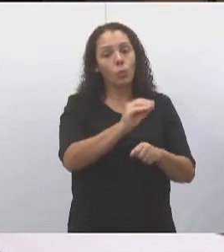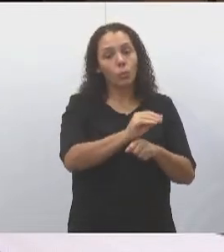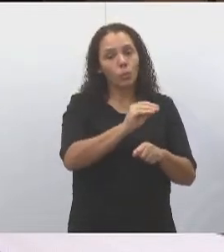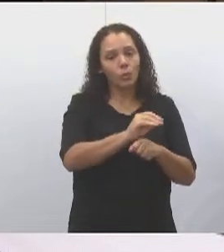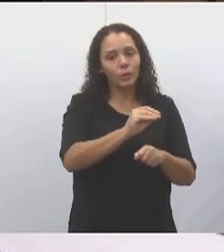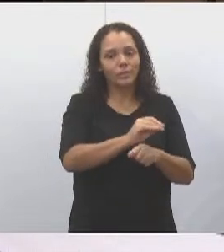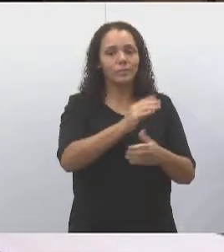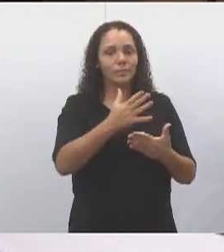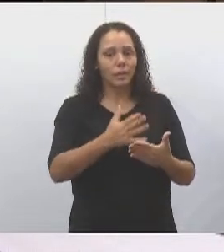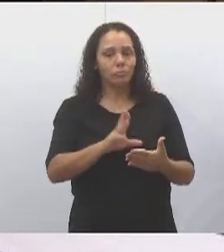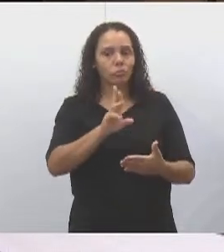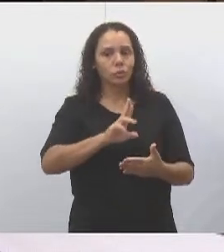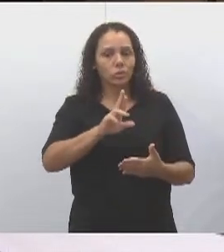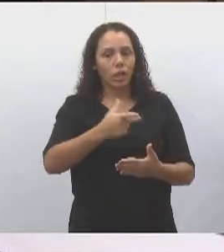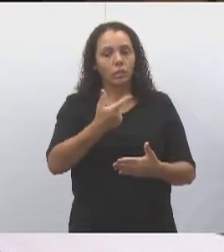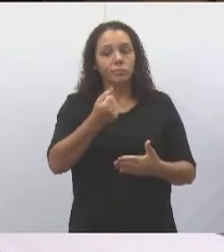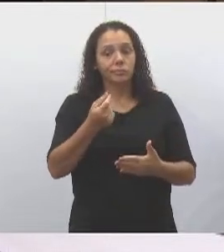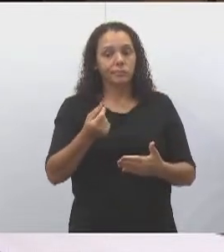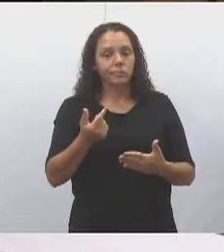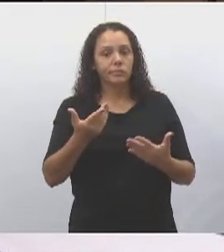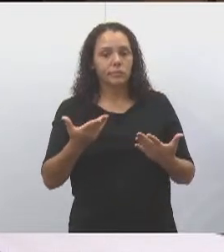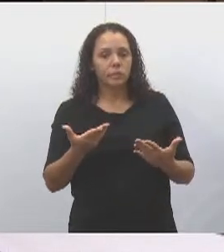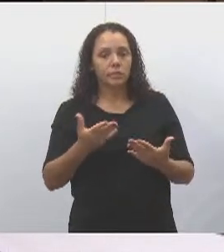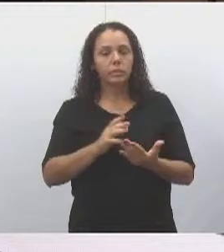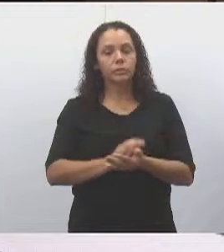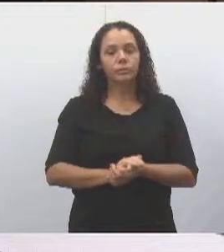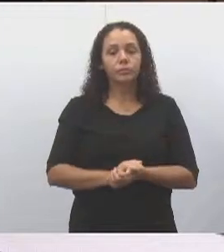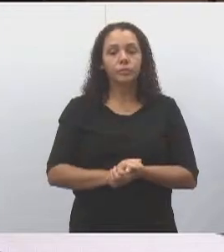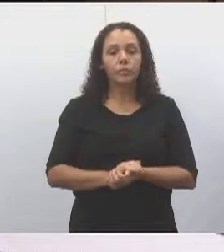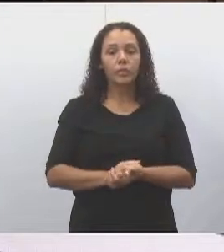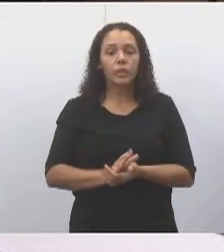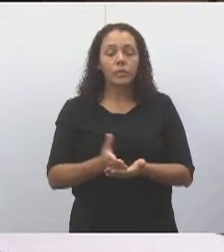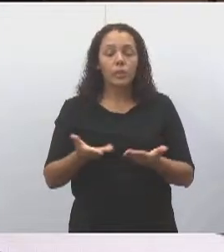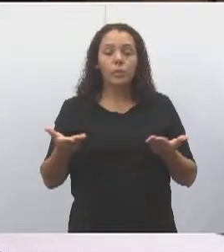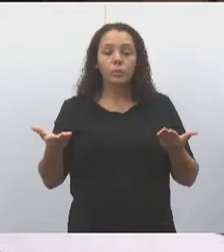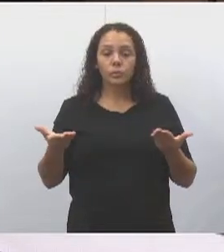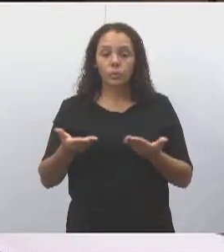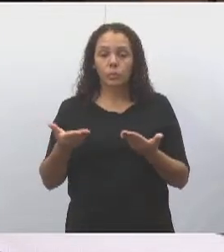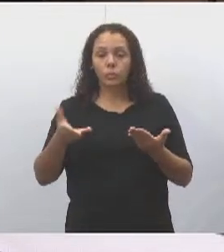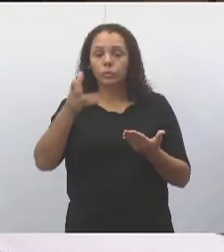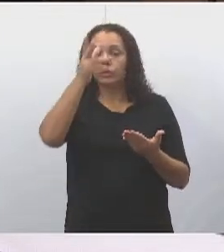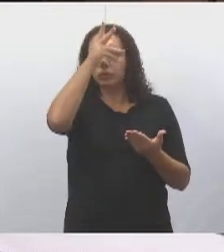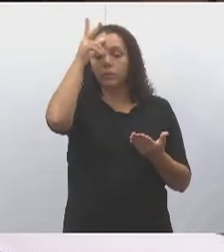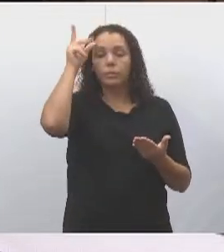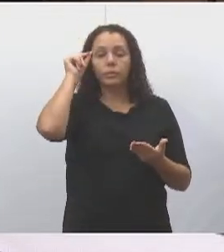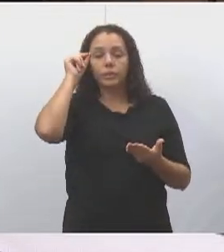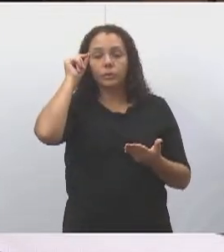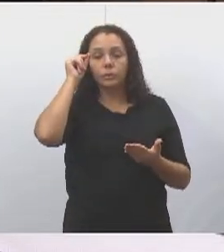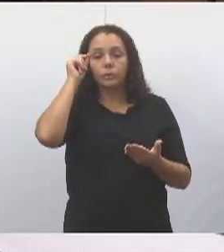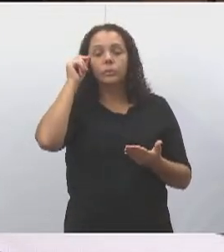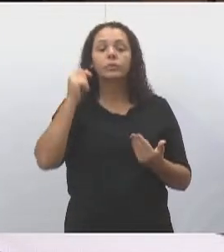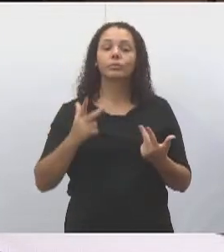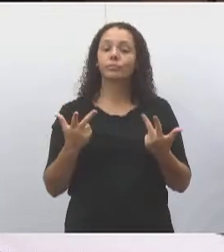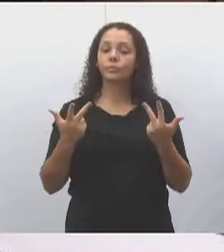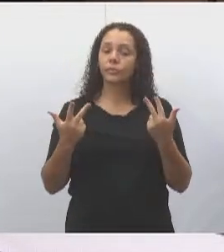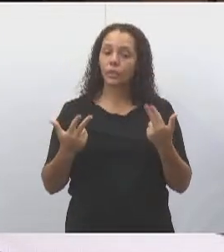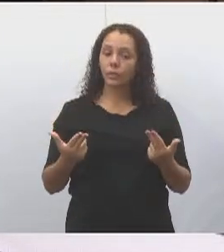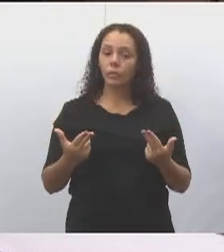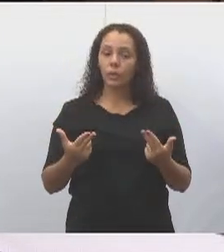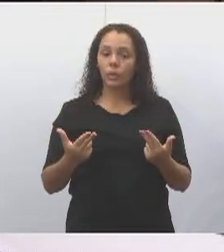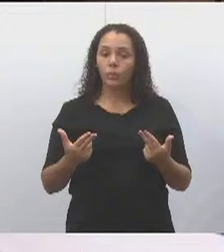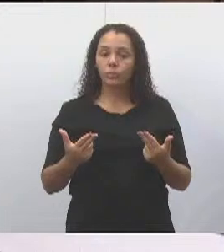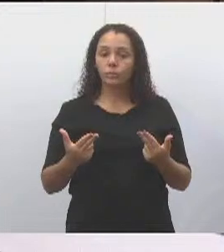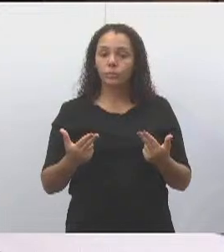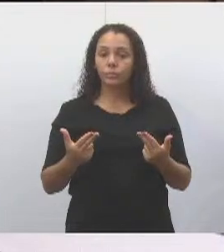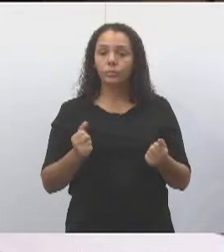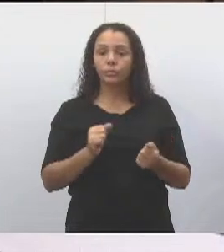grande movimento, e é um movimento salutar e um movimento importante que aconteça, que são as